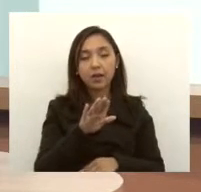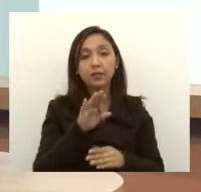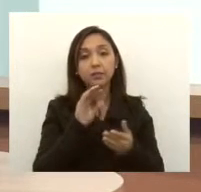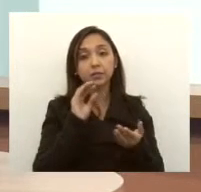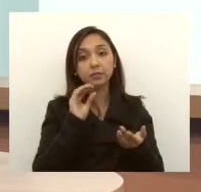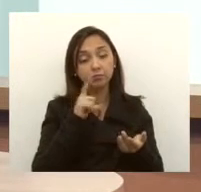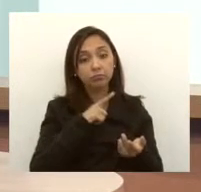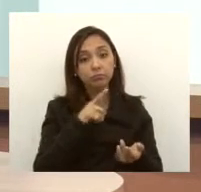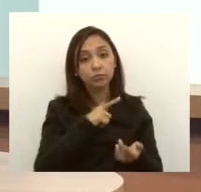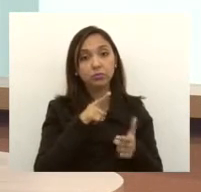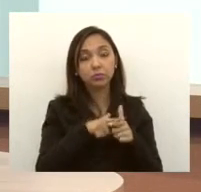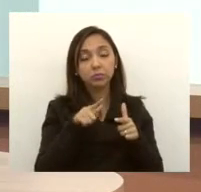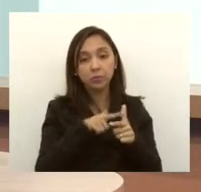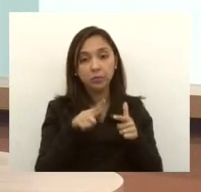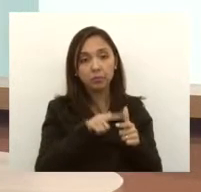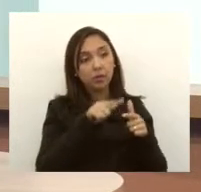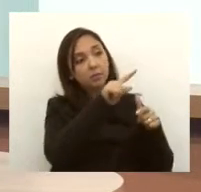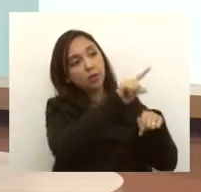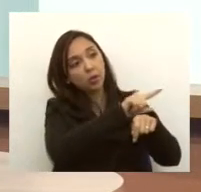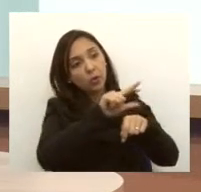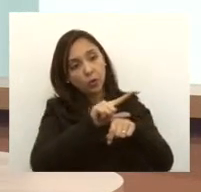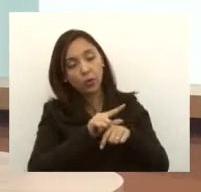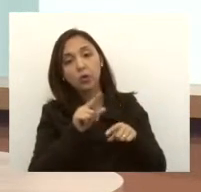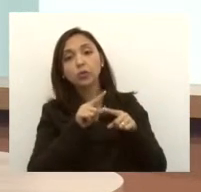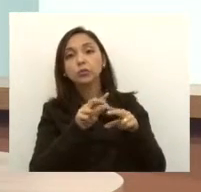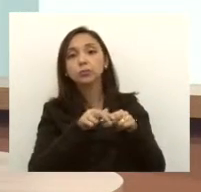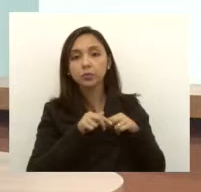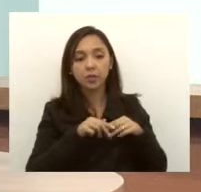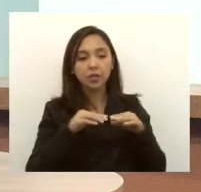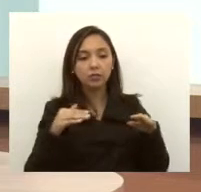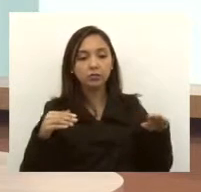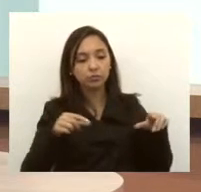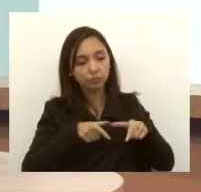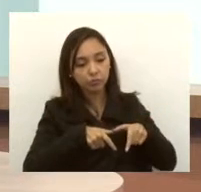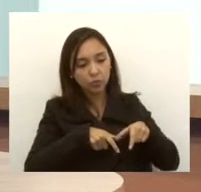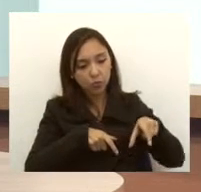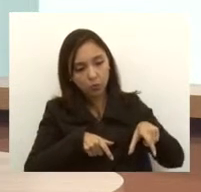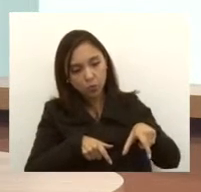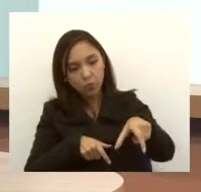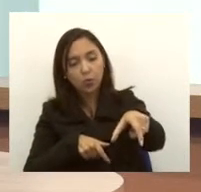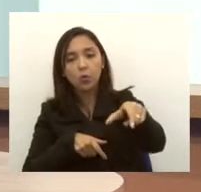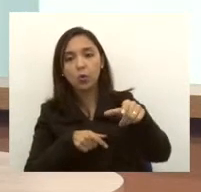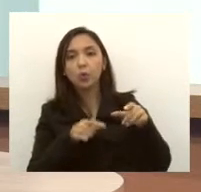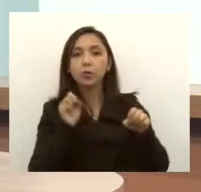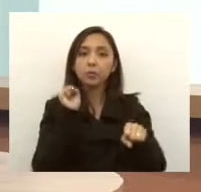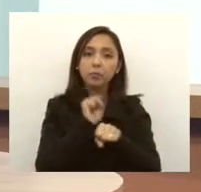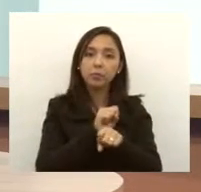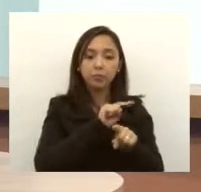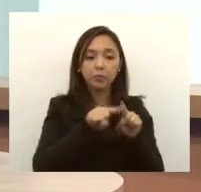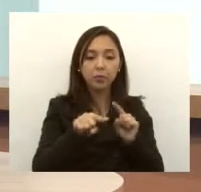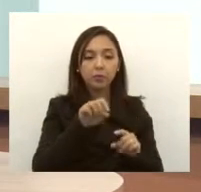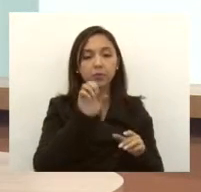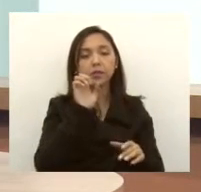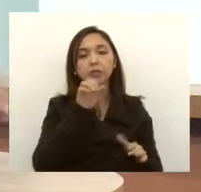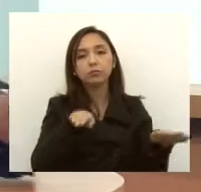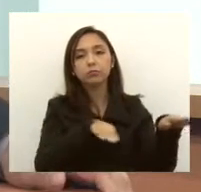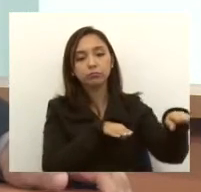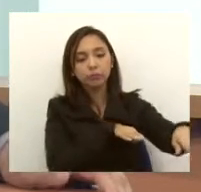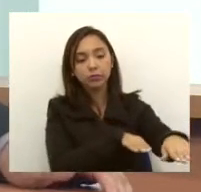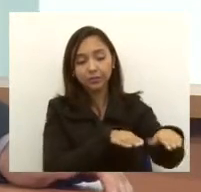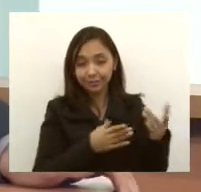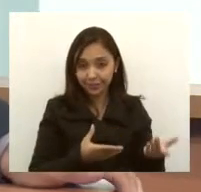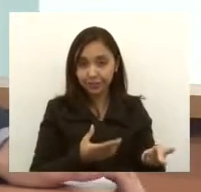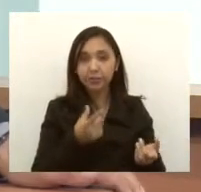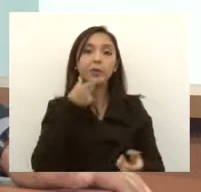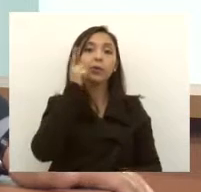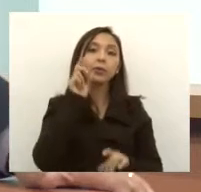conflito com os comerciantes por conta dos corredores e a proibição do estacionamento. Mas ontem, numa reunião